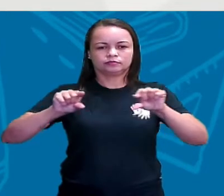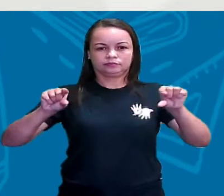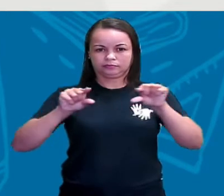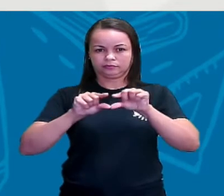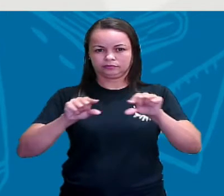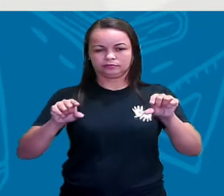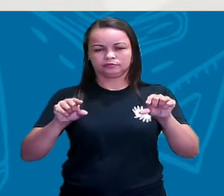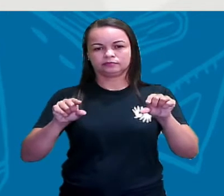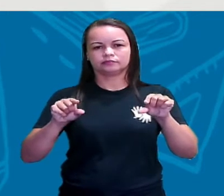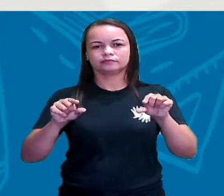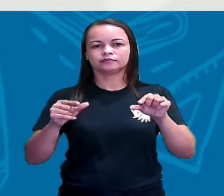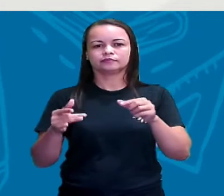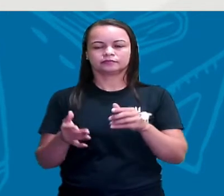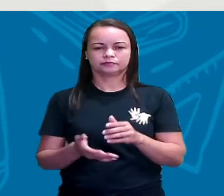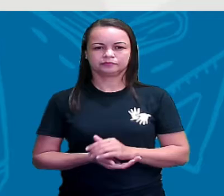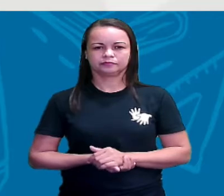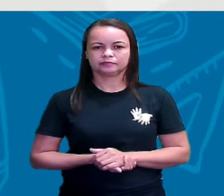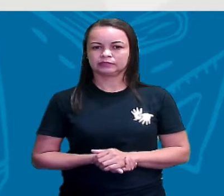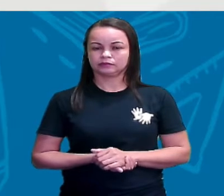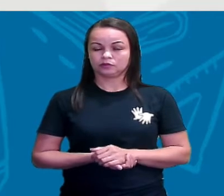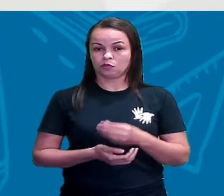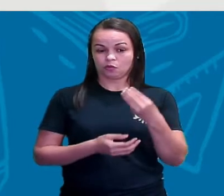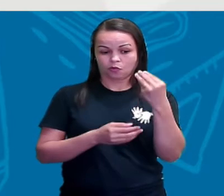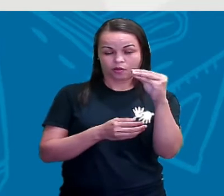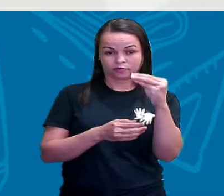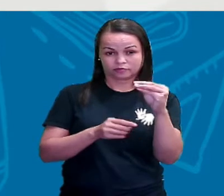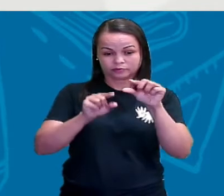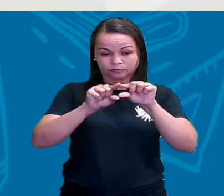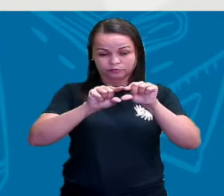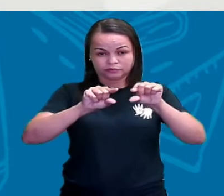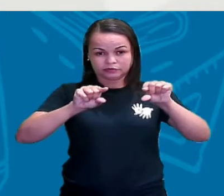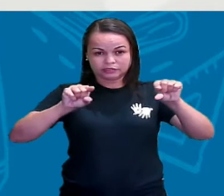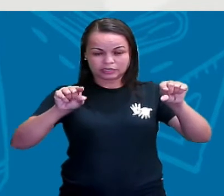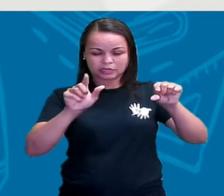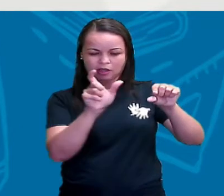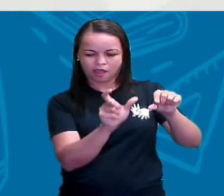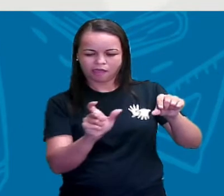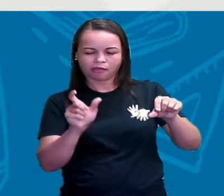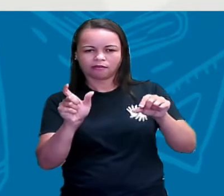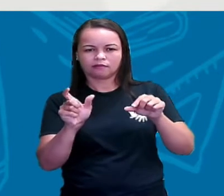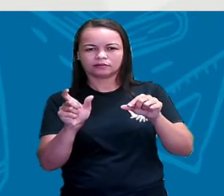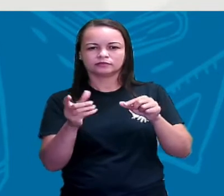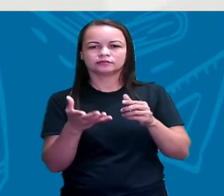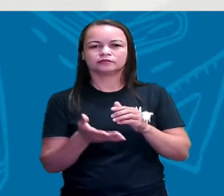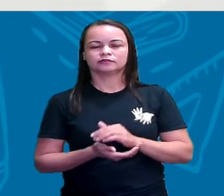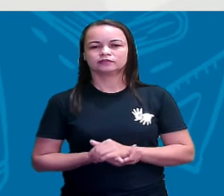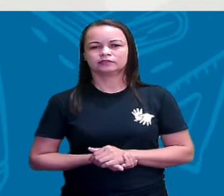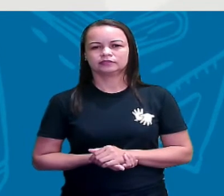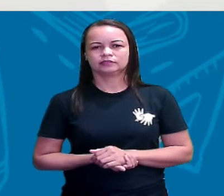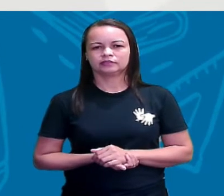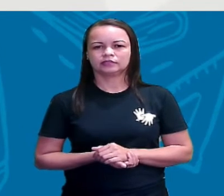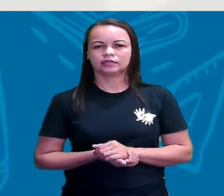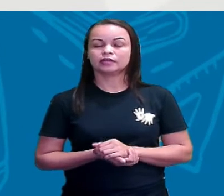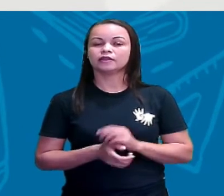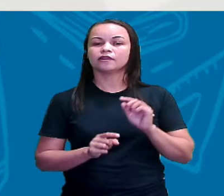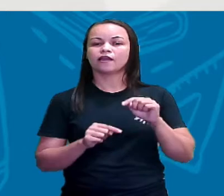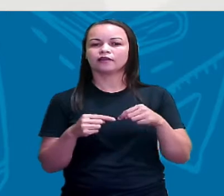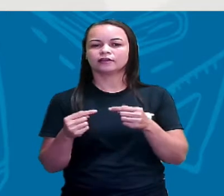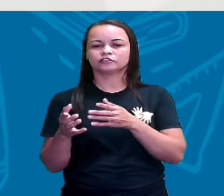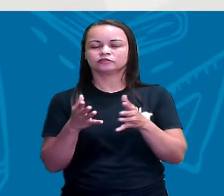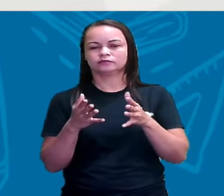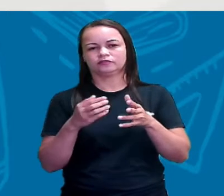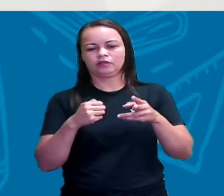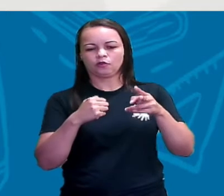teacher? Did. Colocou aí na frente, já jogou o passado simples com ele. She. E aí a gente vem com o